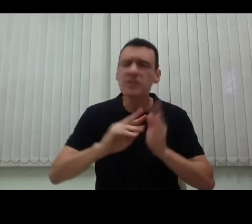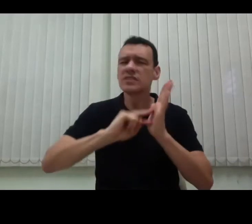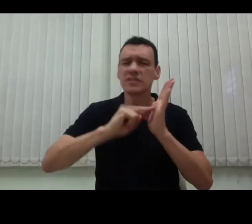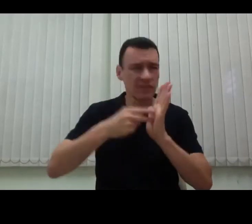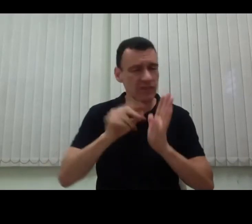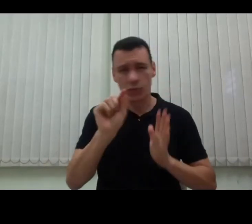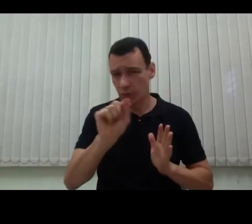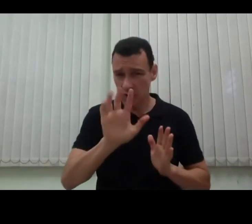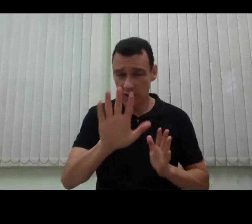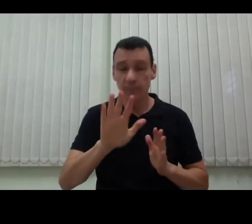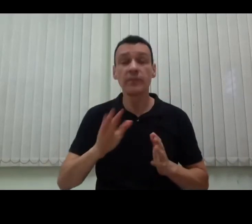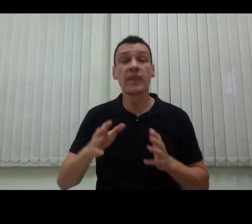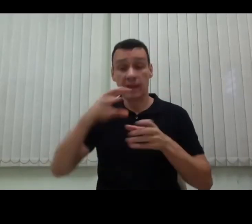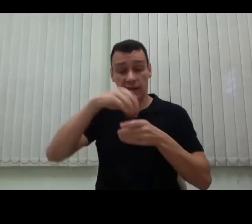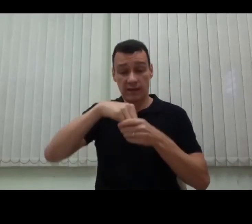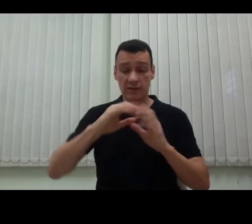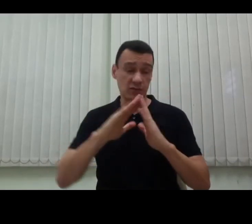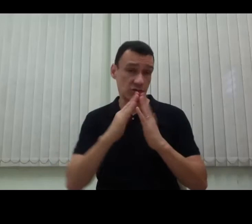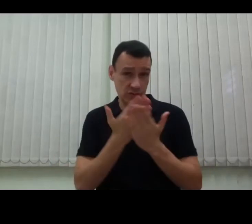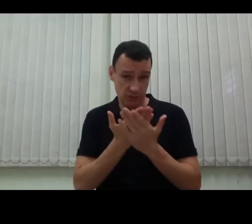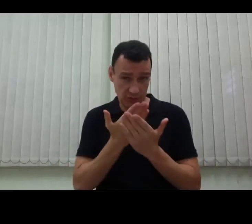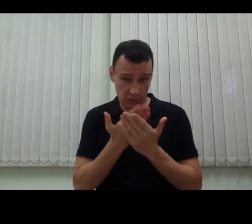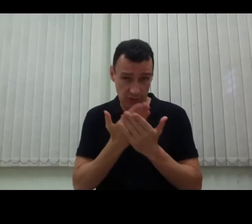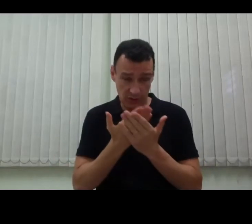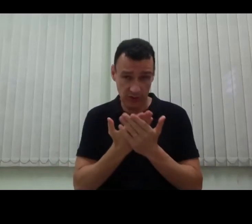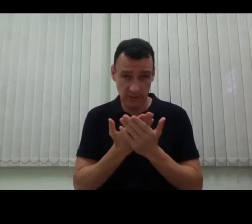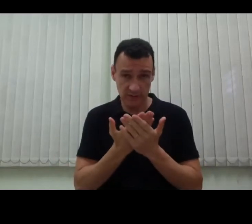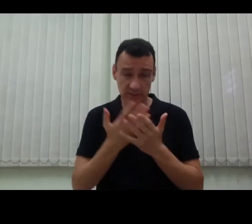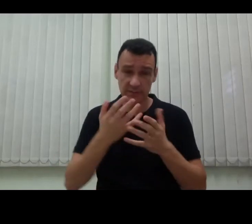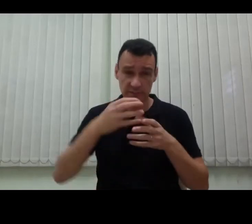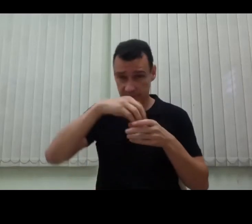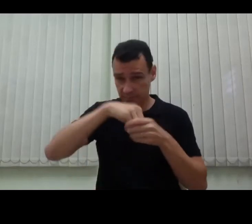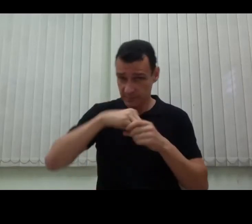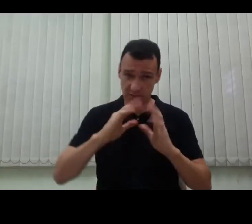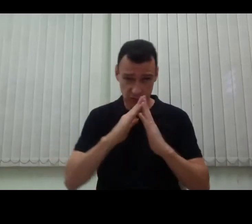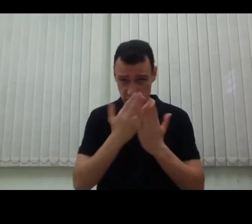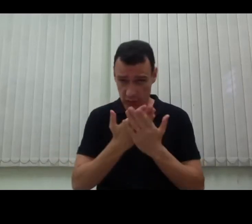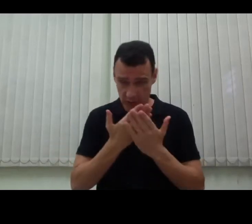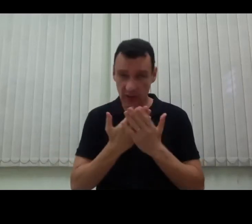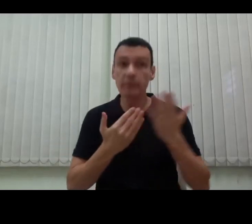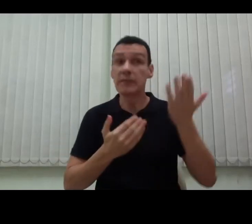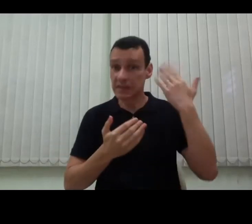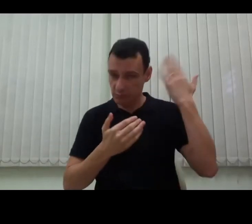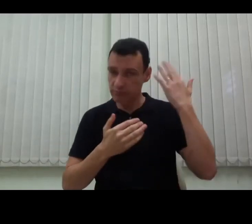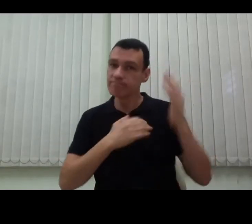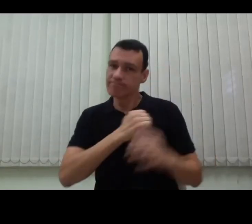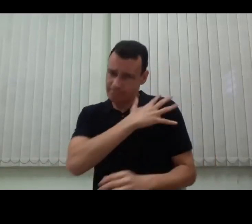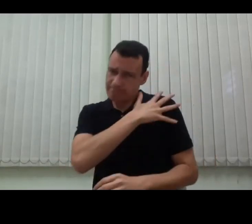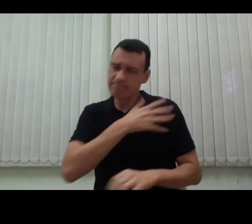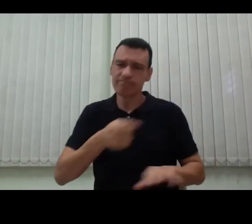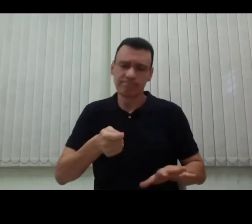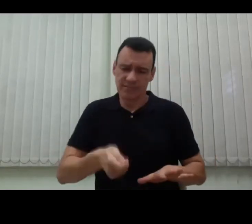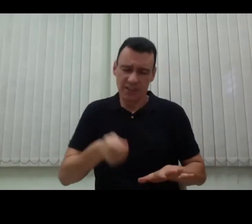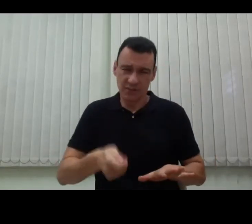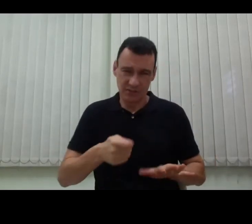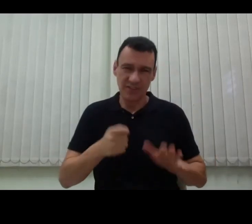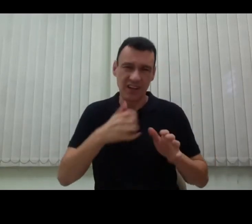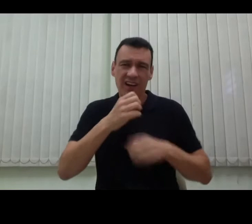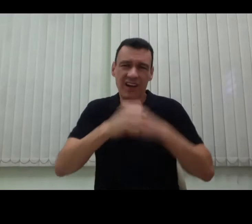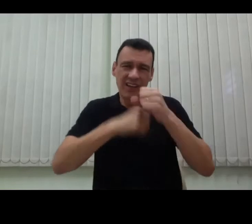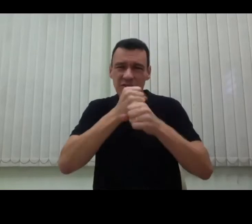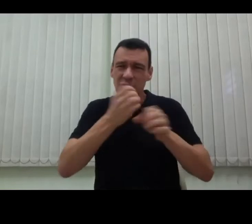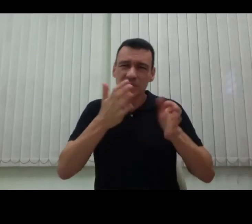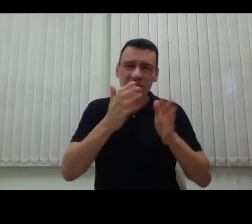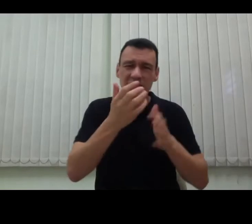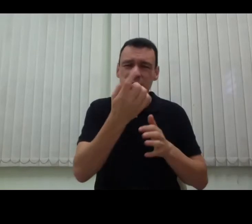escolar naquele momento, né, no momento em que a ditadura de 64 vigia